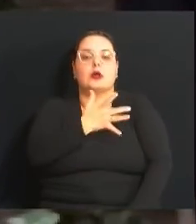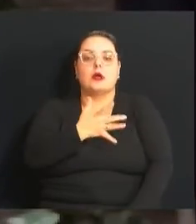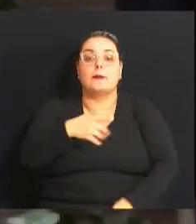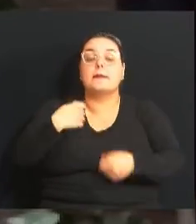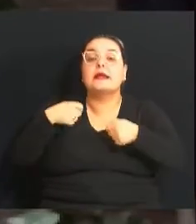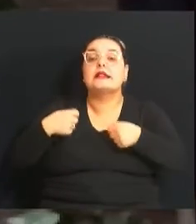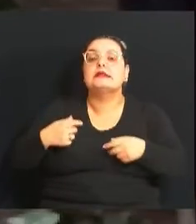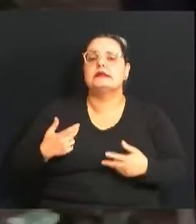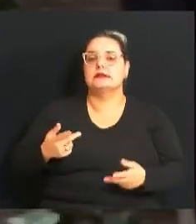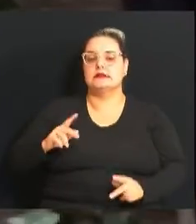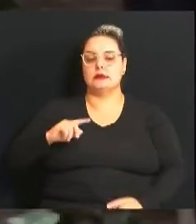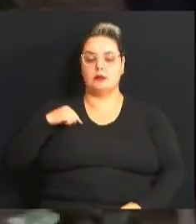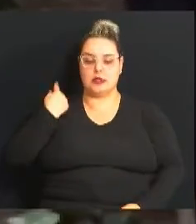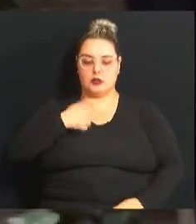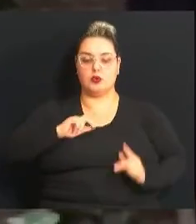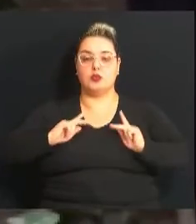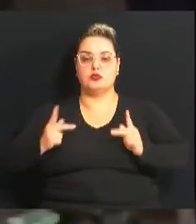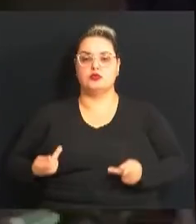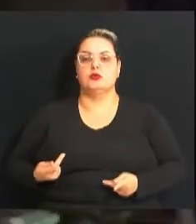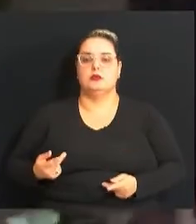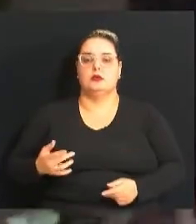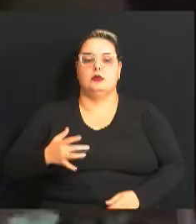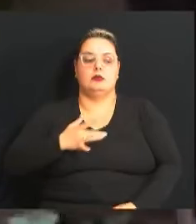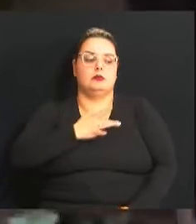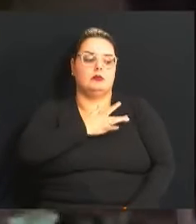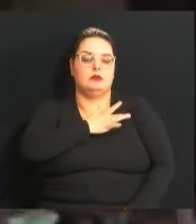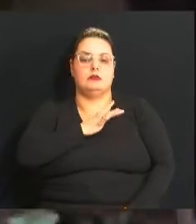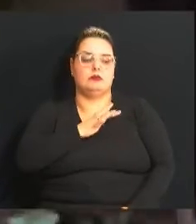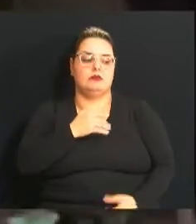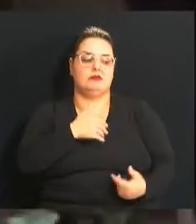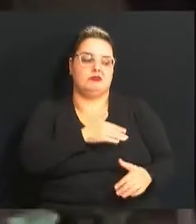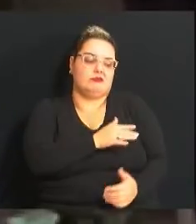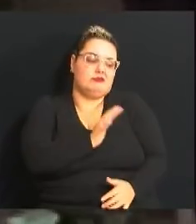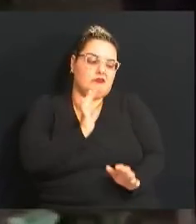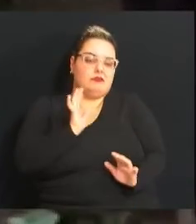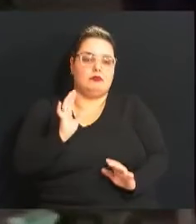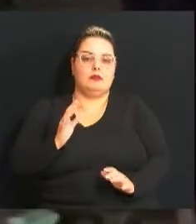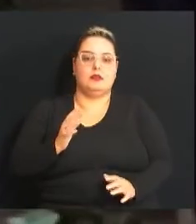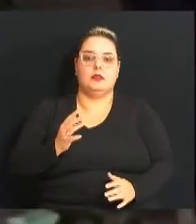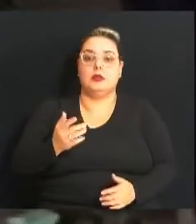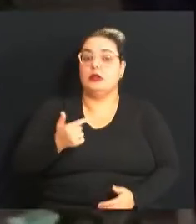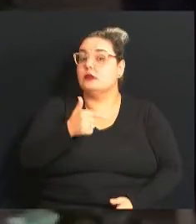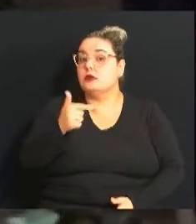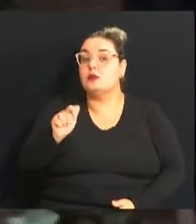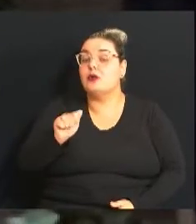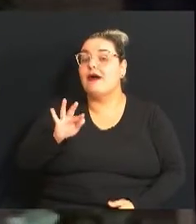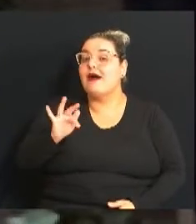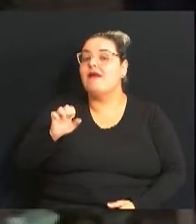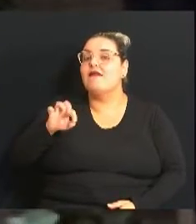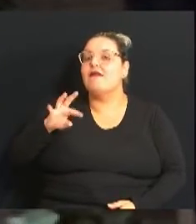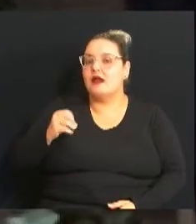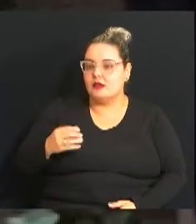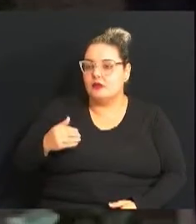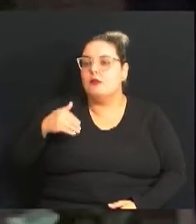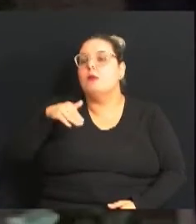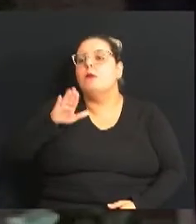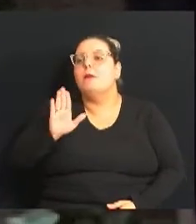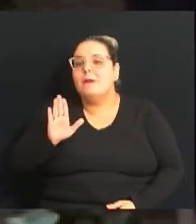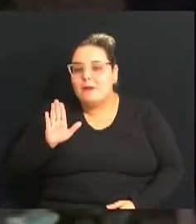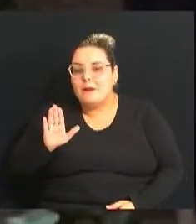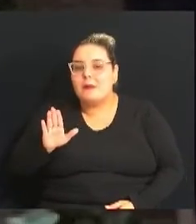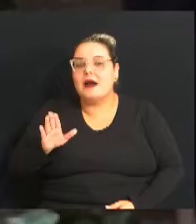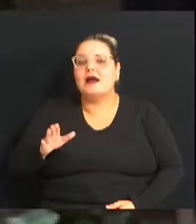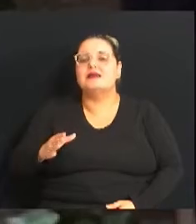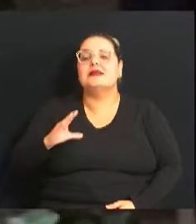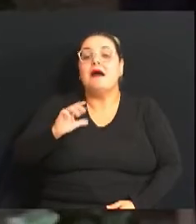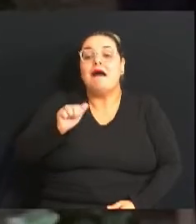E quanto menos nós nos tocamos e trocamos afetos através do toque, mais orais, mais carentes